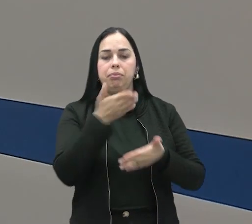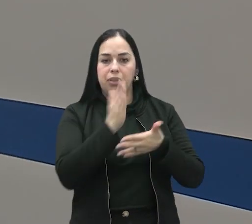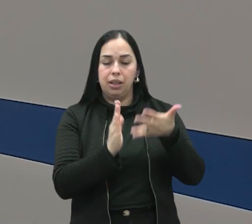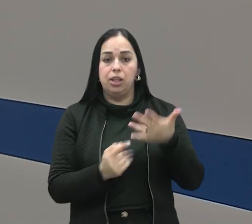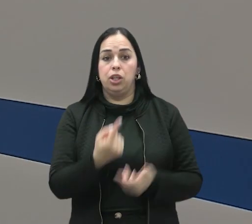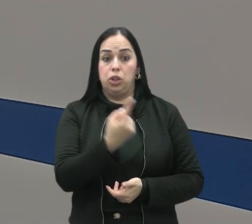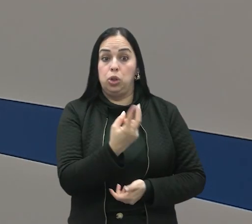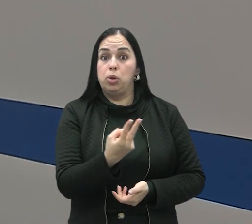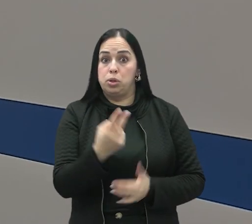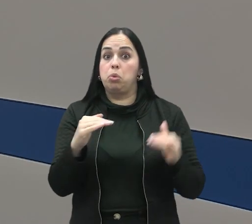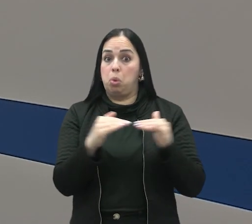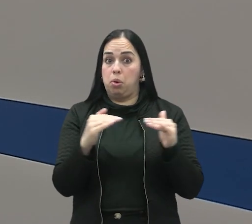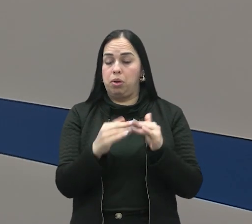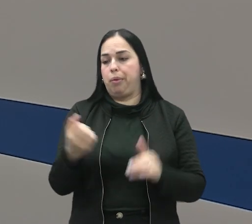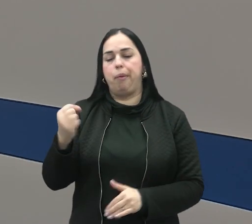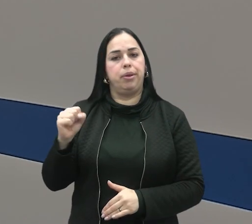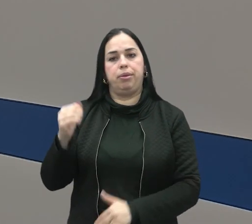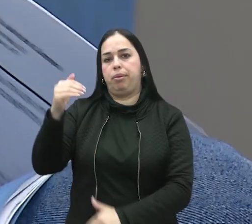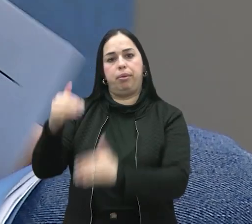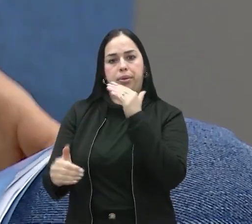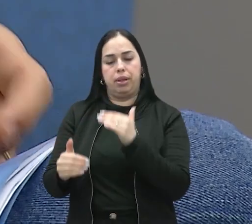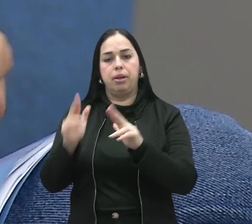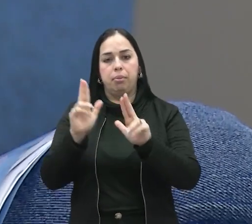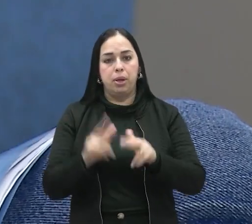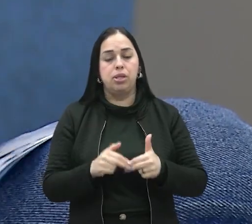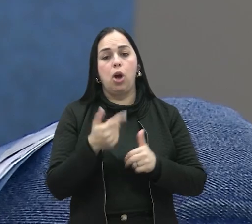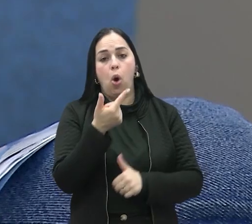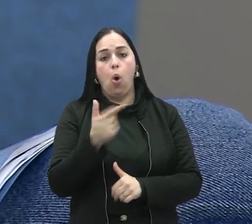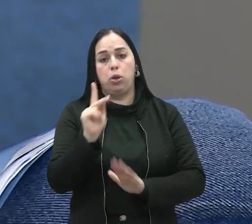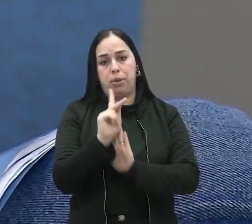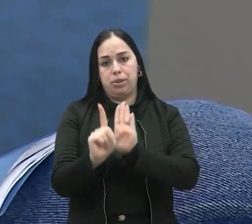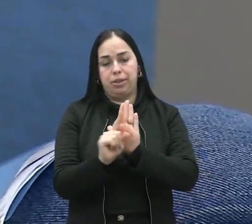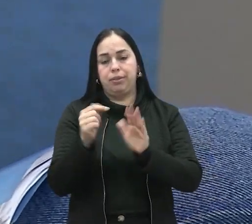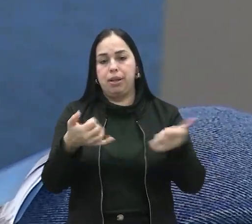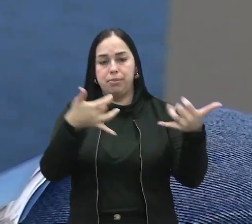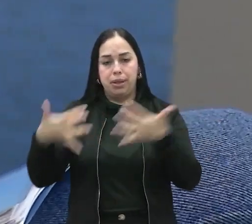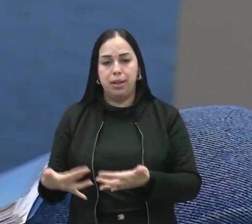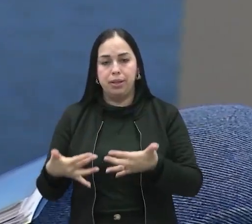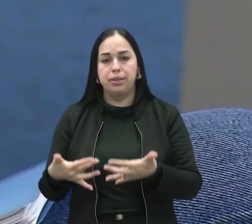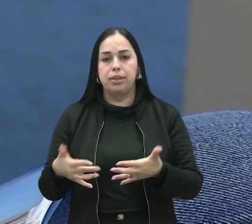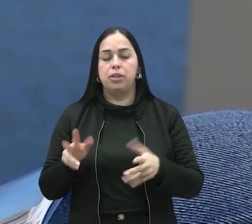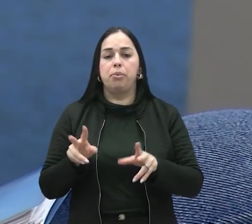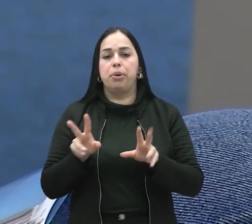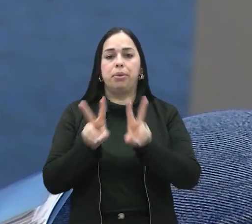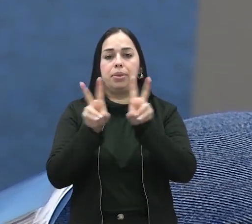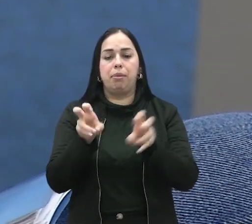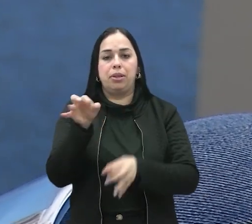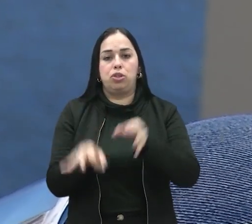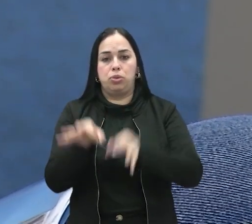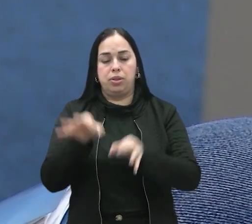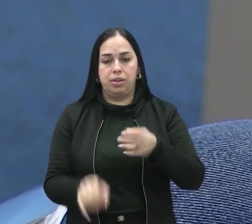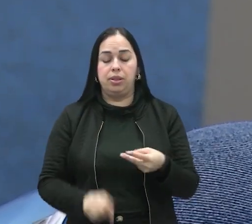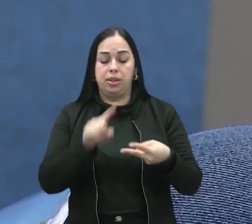12 votos favoráveis e 8 contra, outro projeto traz mudanças na Secretaria de Assuntos Jurídicos e